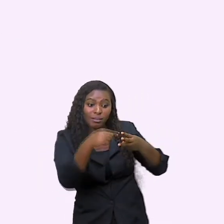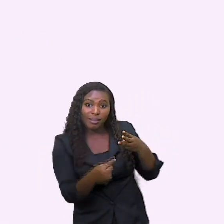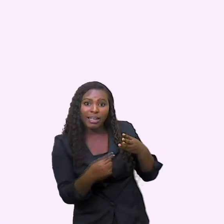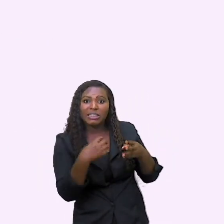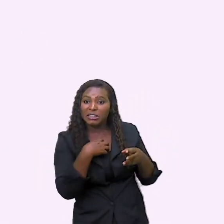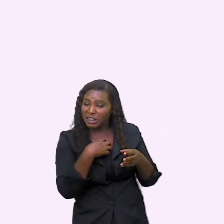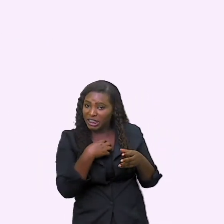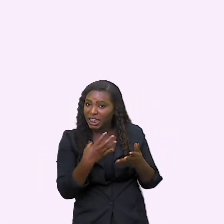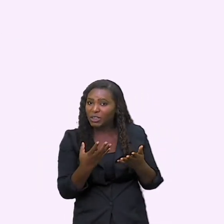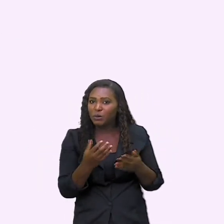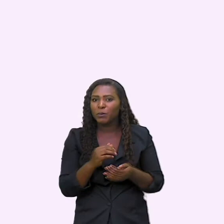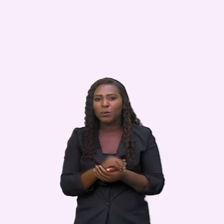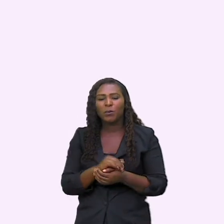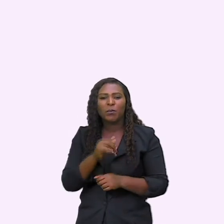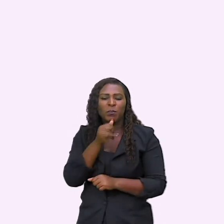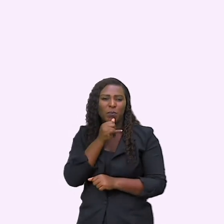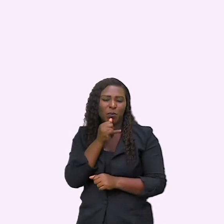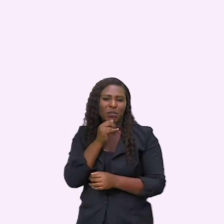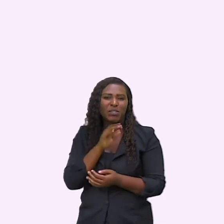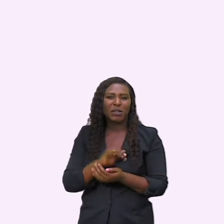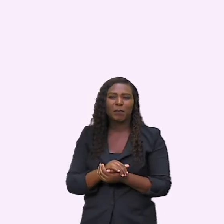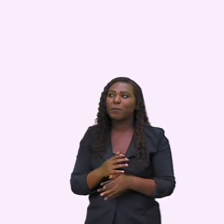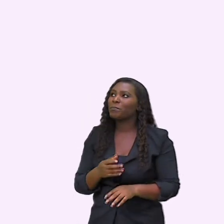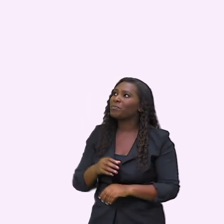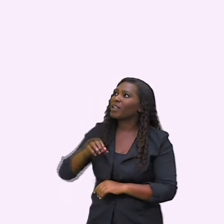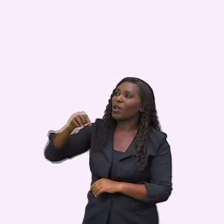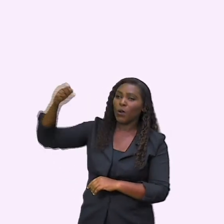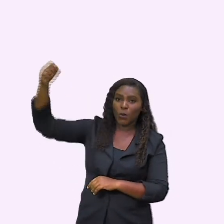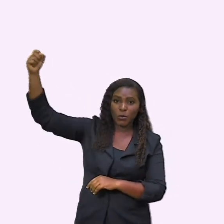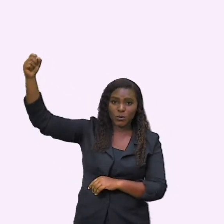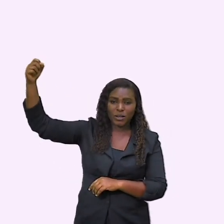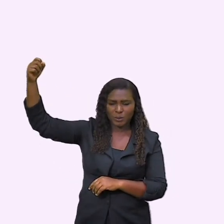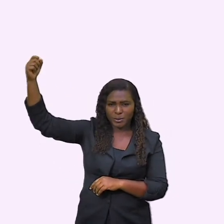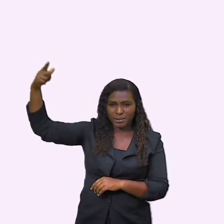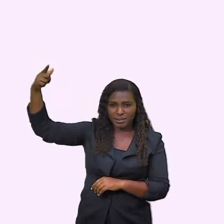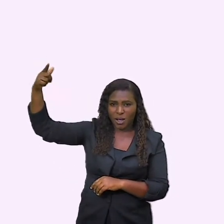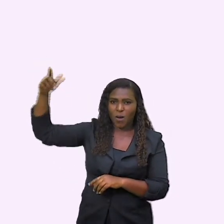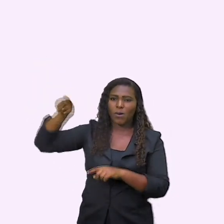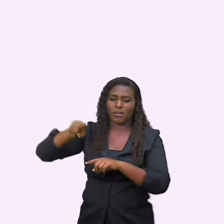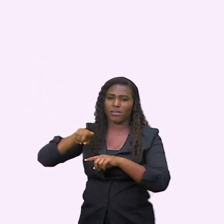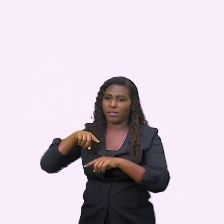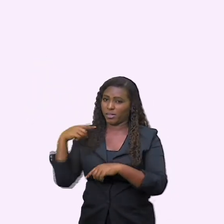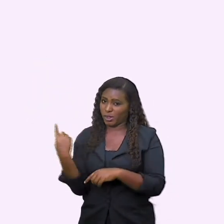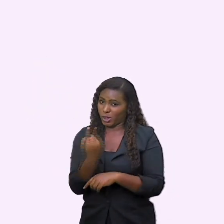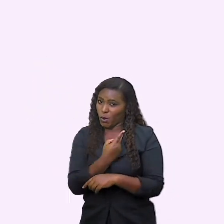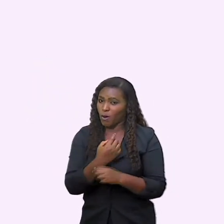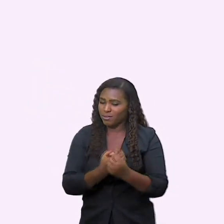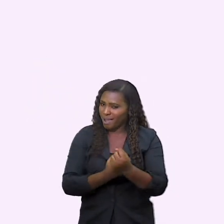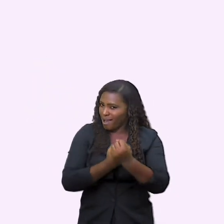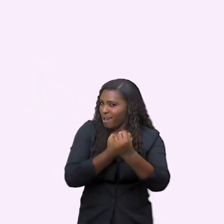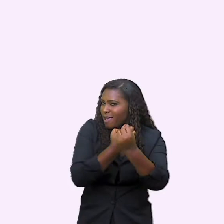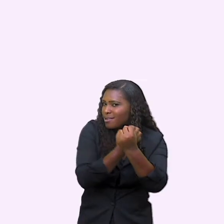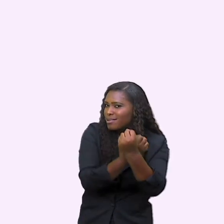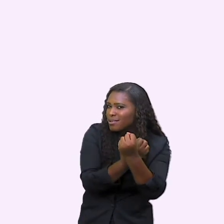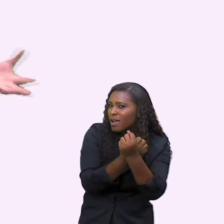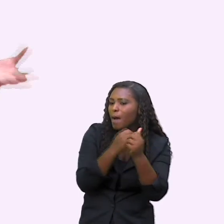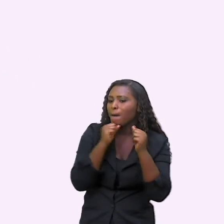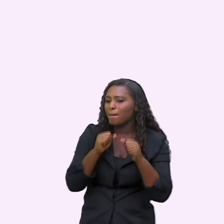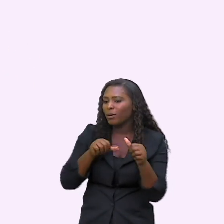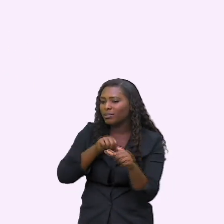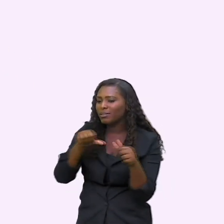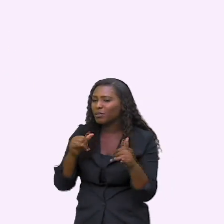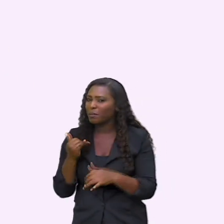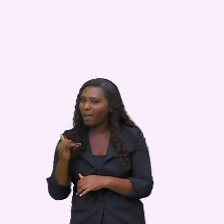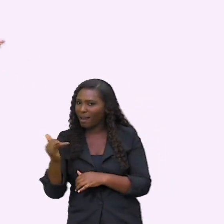casas. A energia solar pode ser usada na produção da energia elétrica por meio, lá que